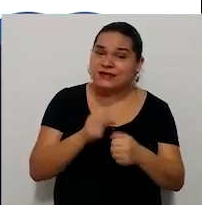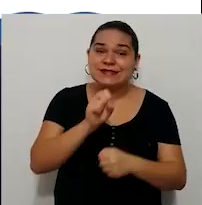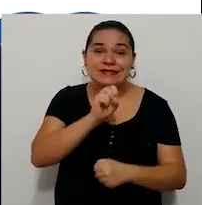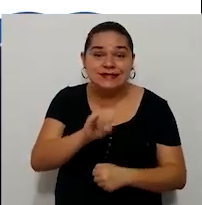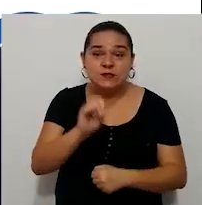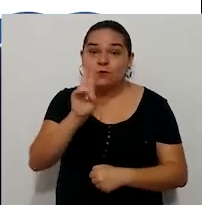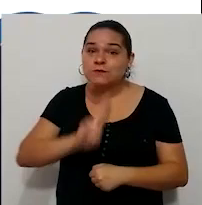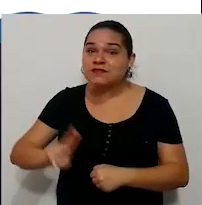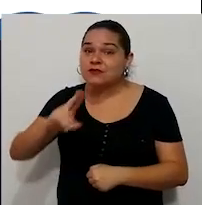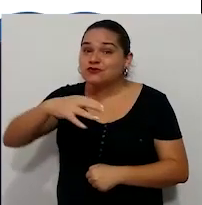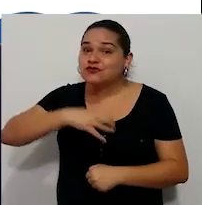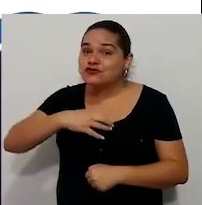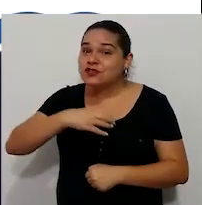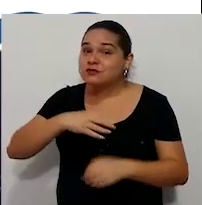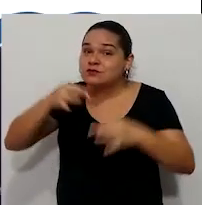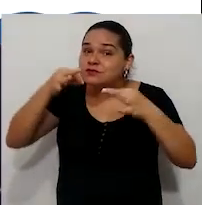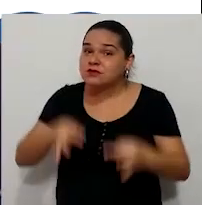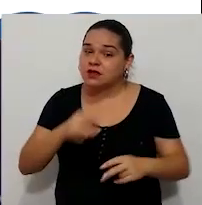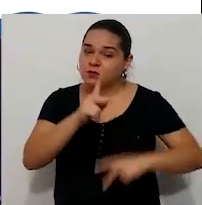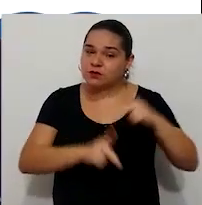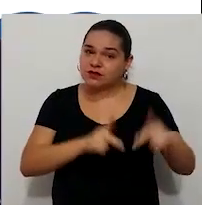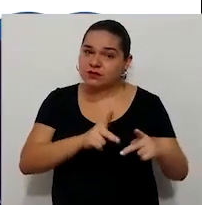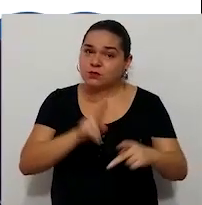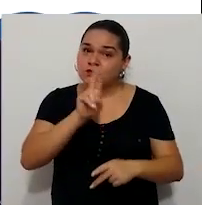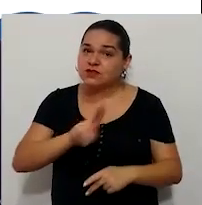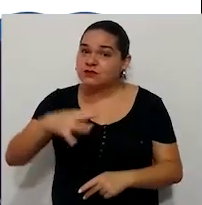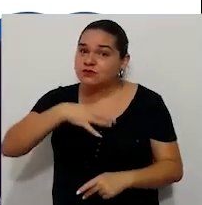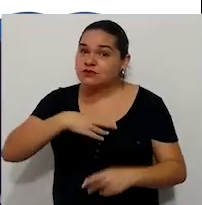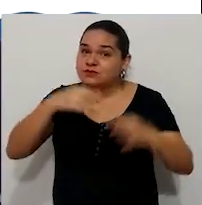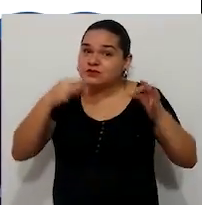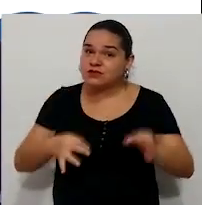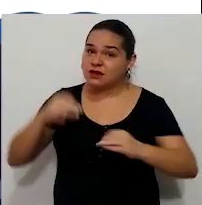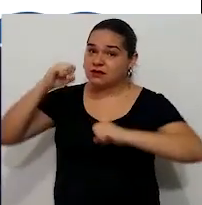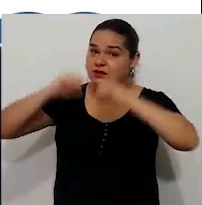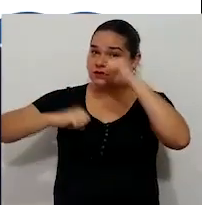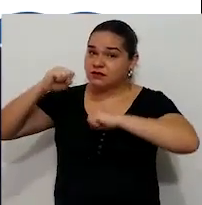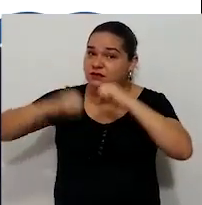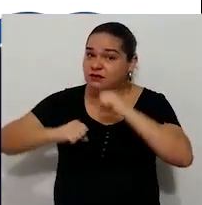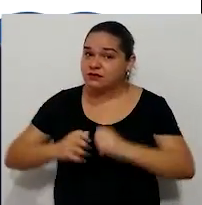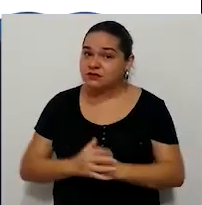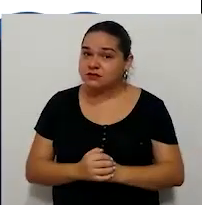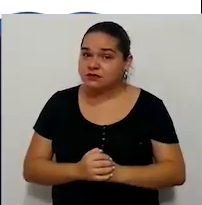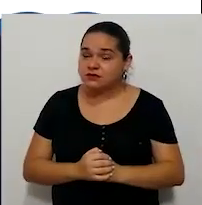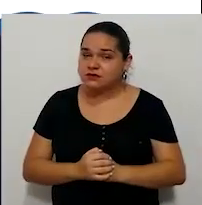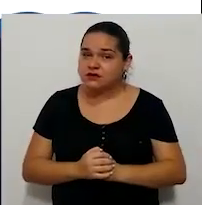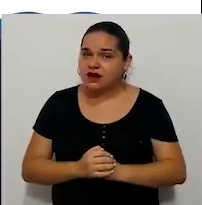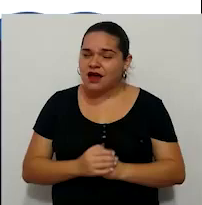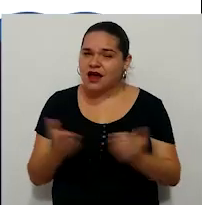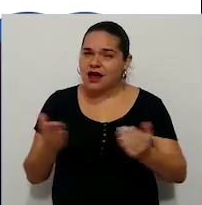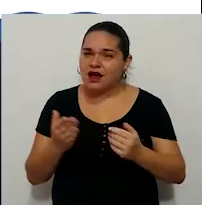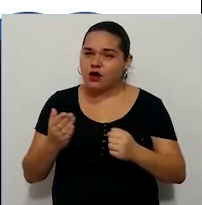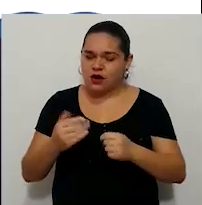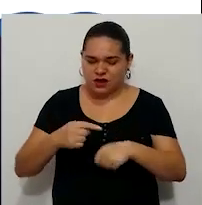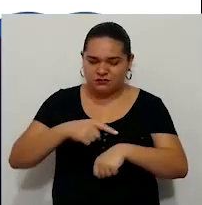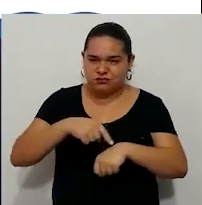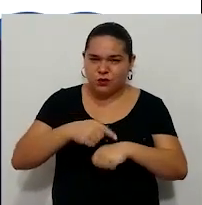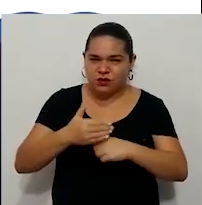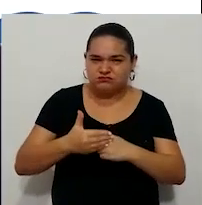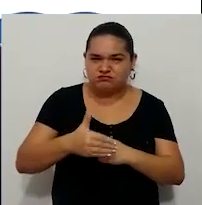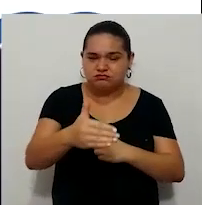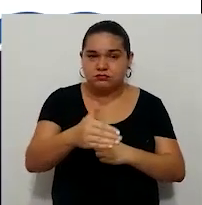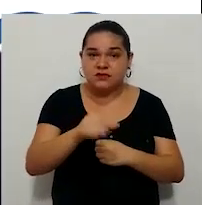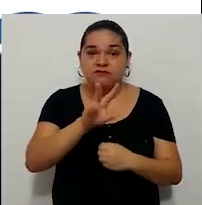pela população e também pelas indústrias. Estaremos, nas próximas horas,